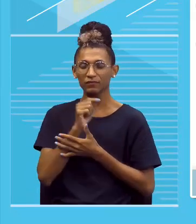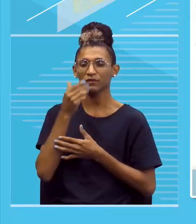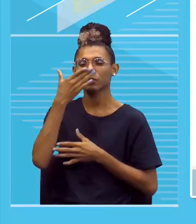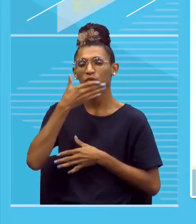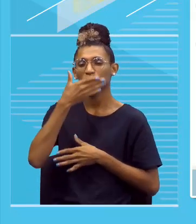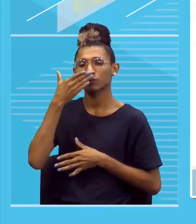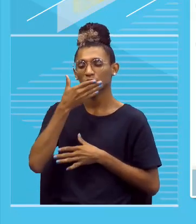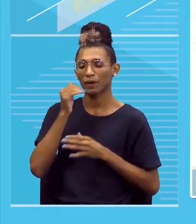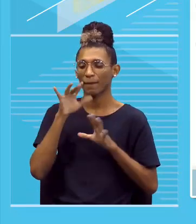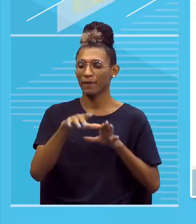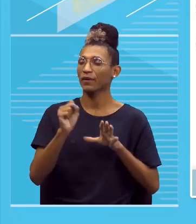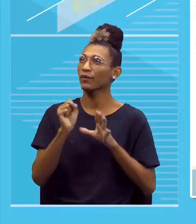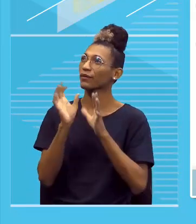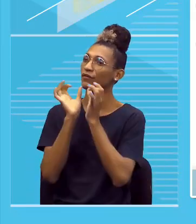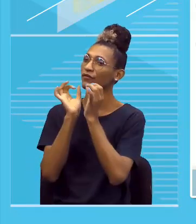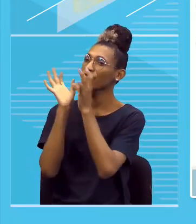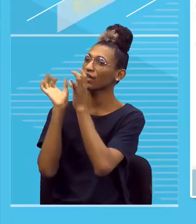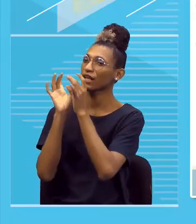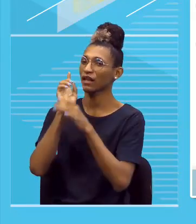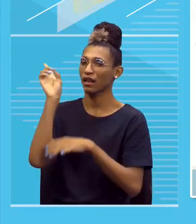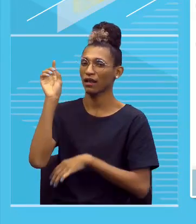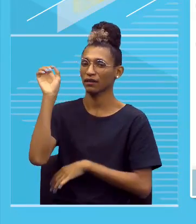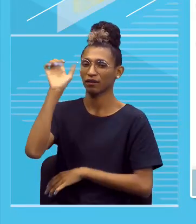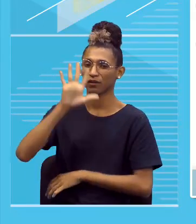e passar a vender na Europa